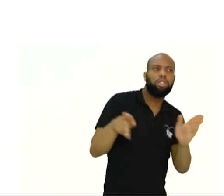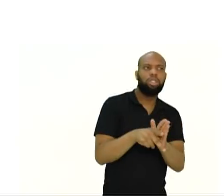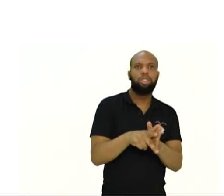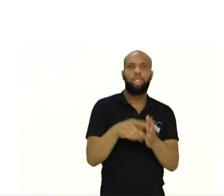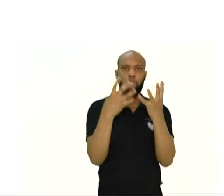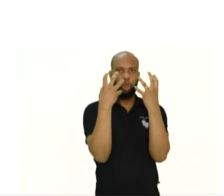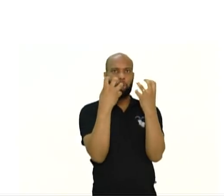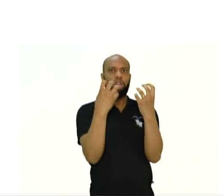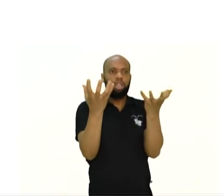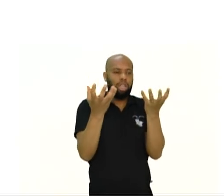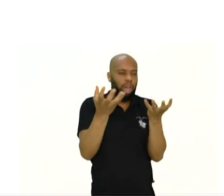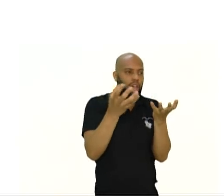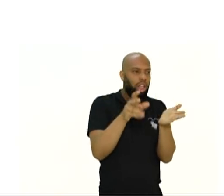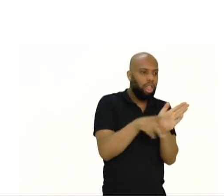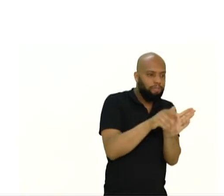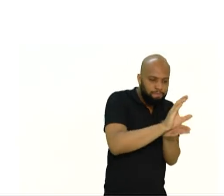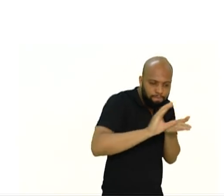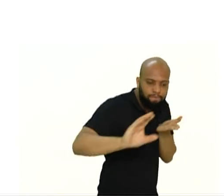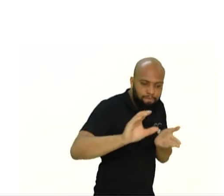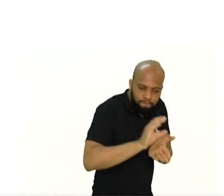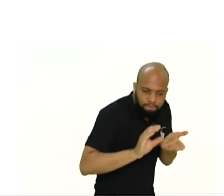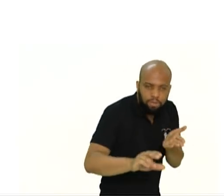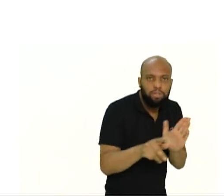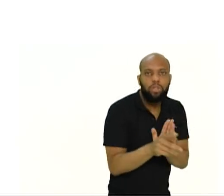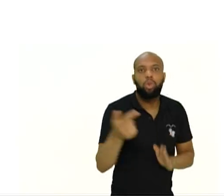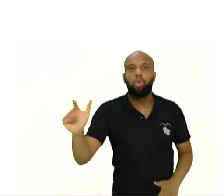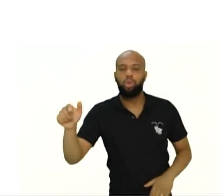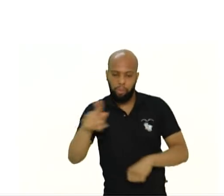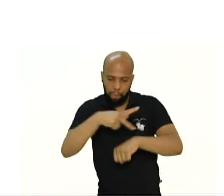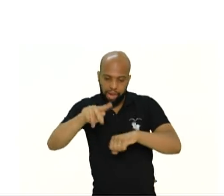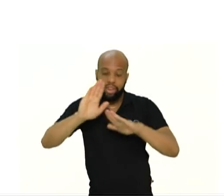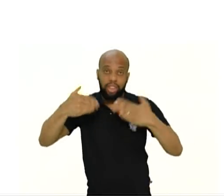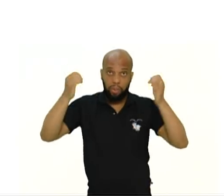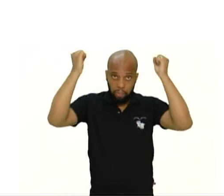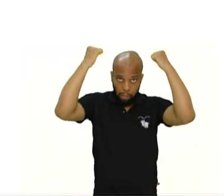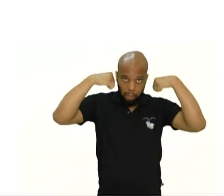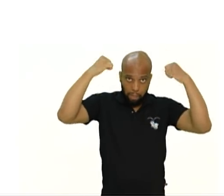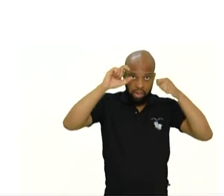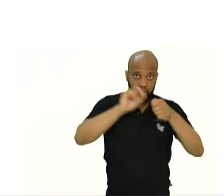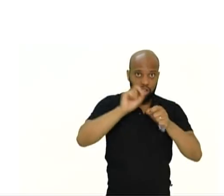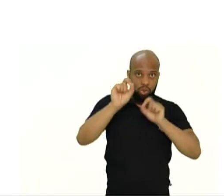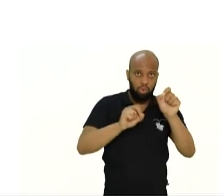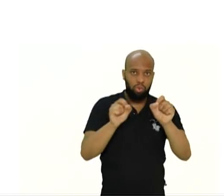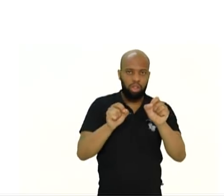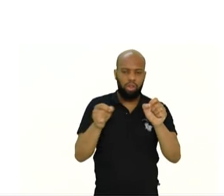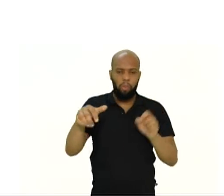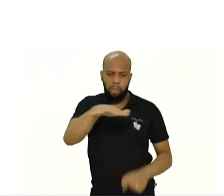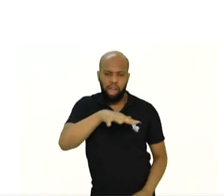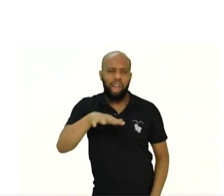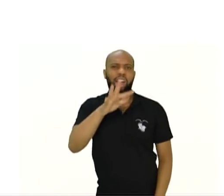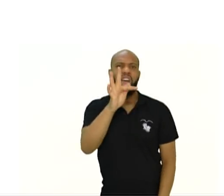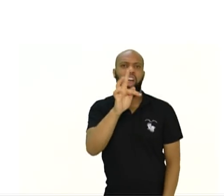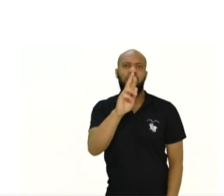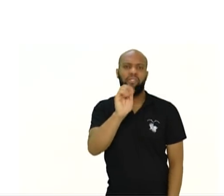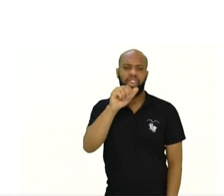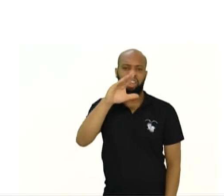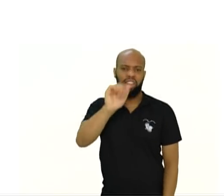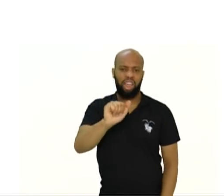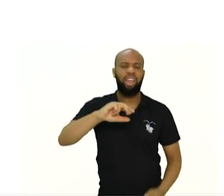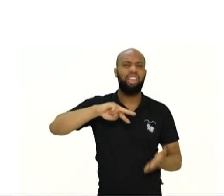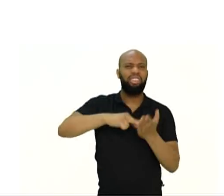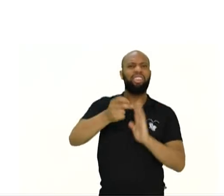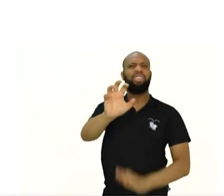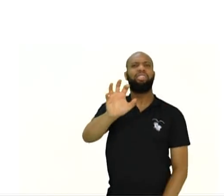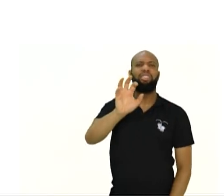atrair o capital estrangeiro, o México ele acaba criando uma zona franca. O que é uma zona franca? É um local